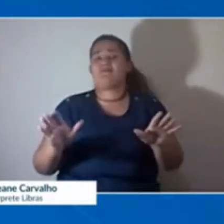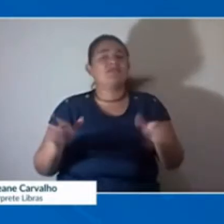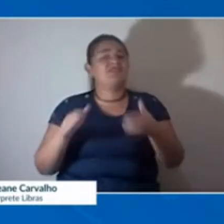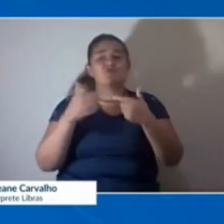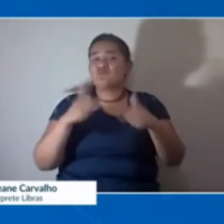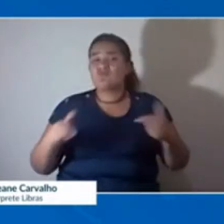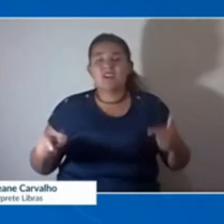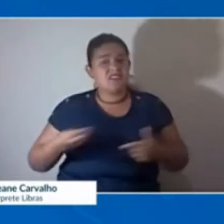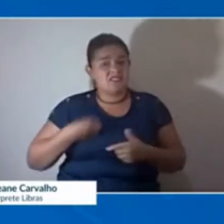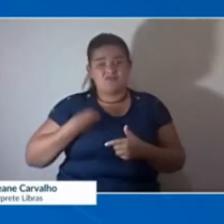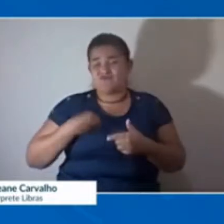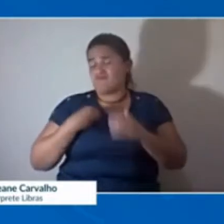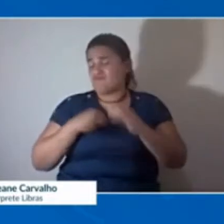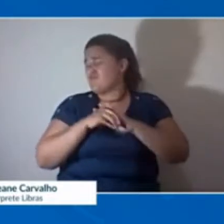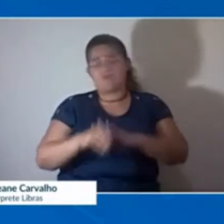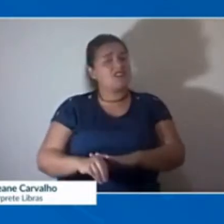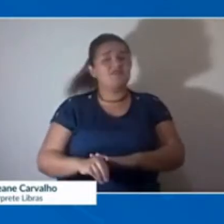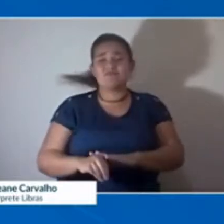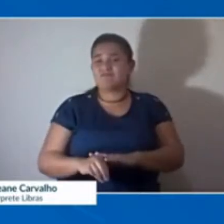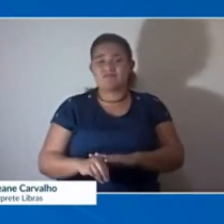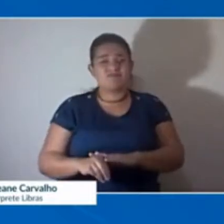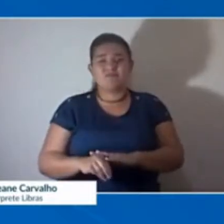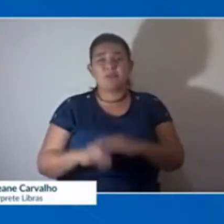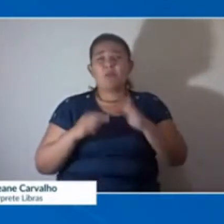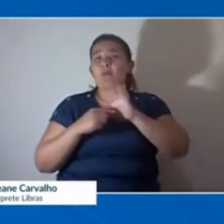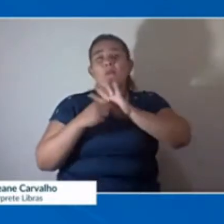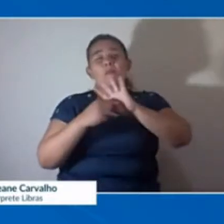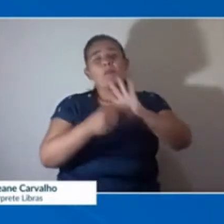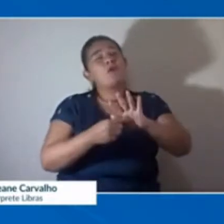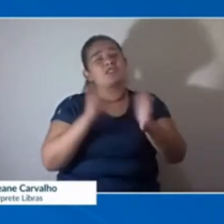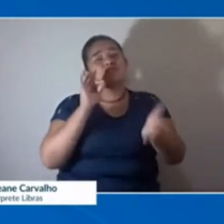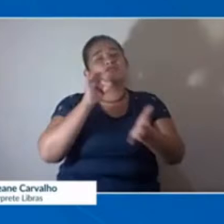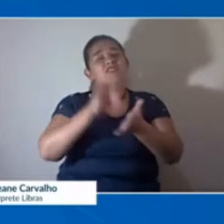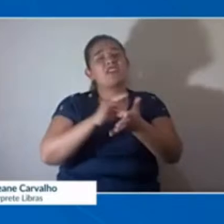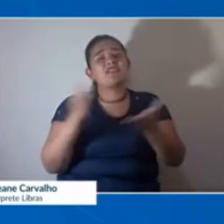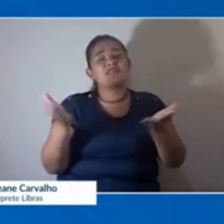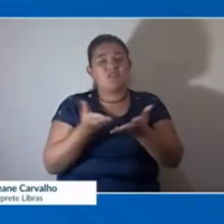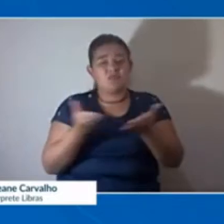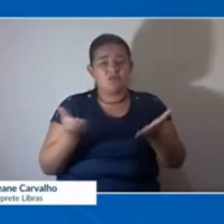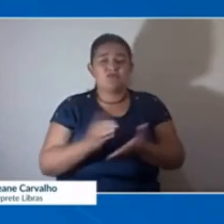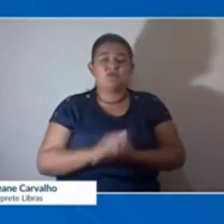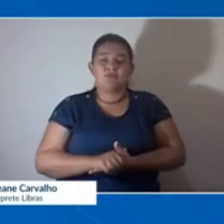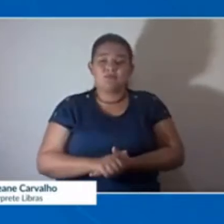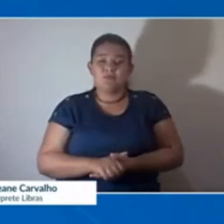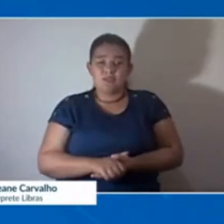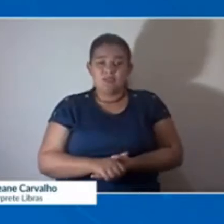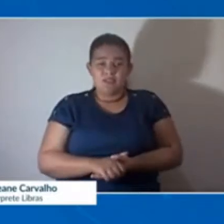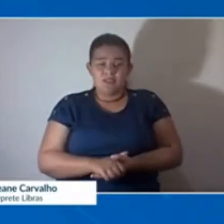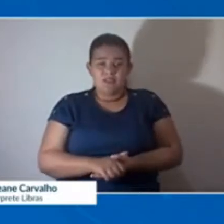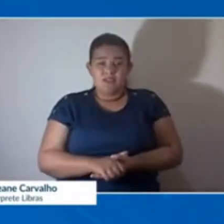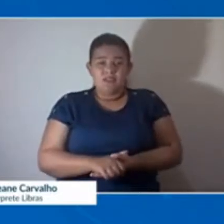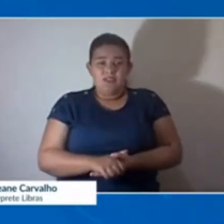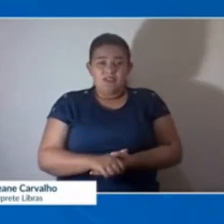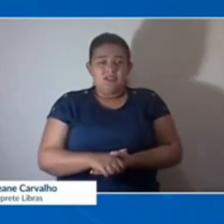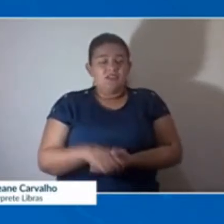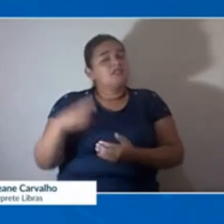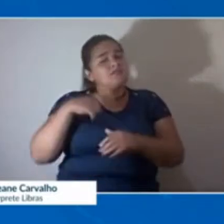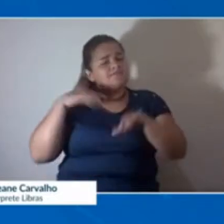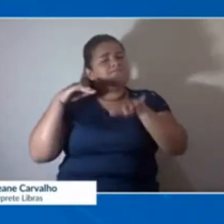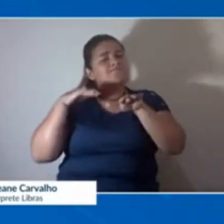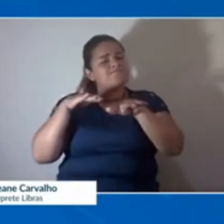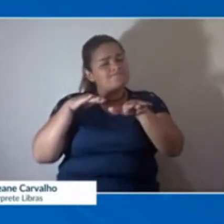não correspondem à nossa realidade contextual hoje. Há um movimento muito plural dessas